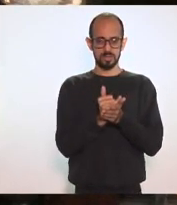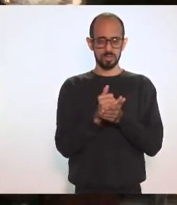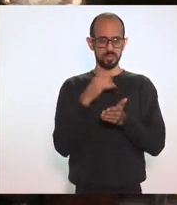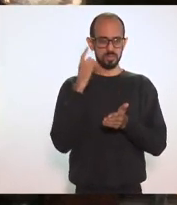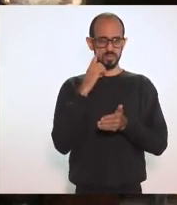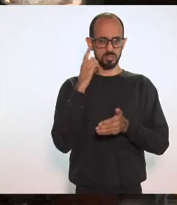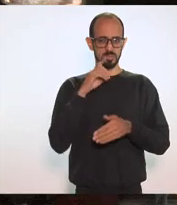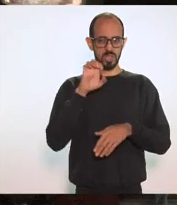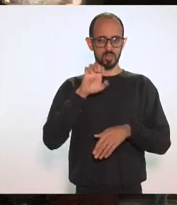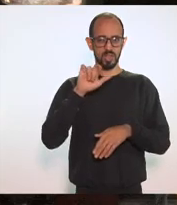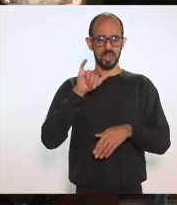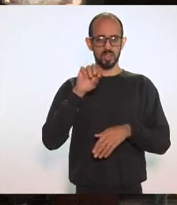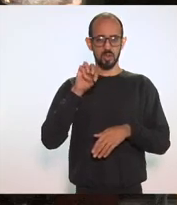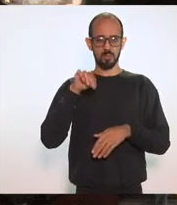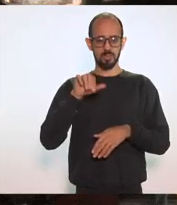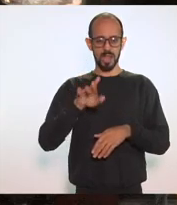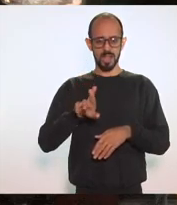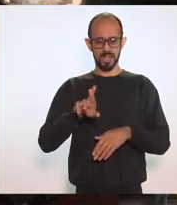Eliomar Coelho.